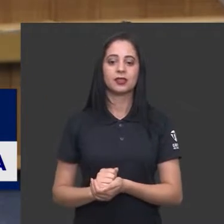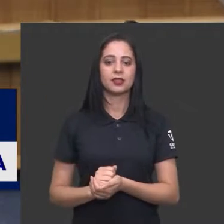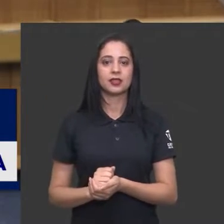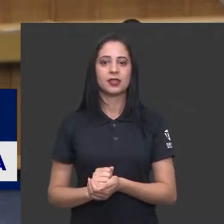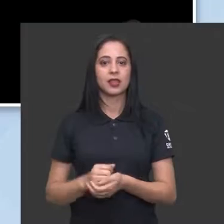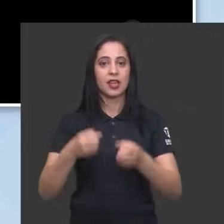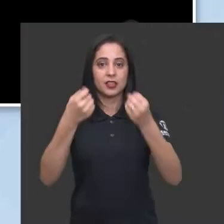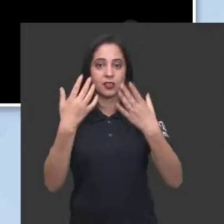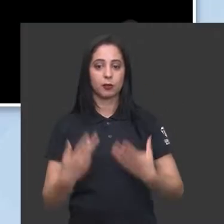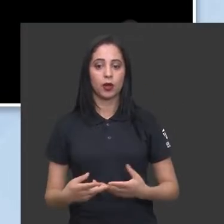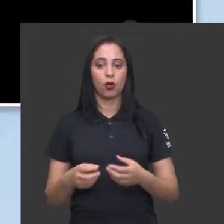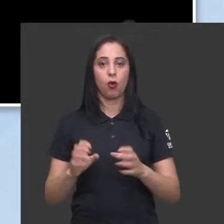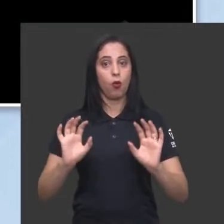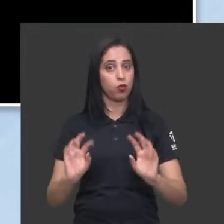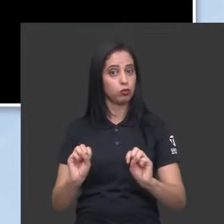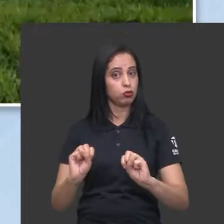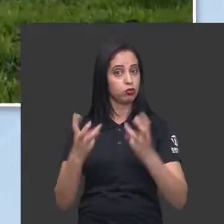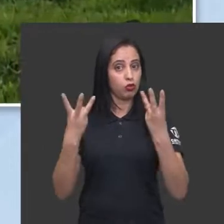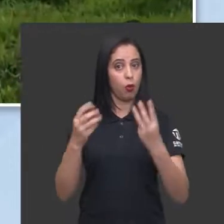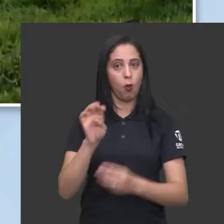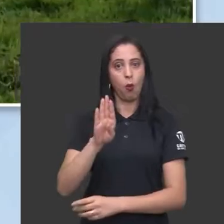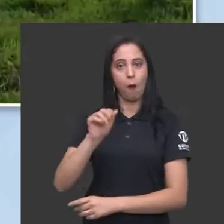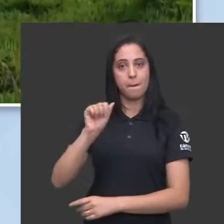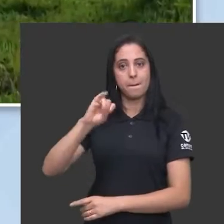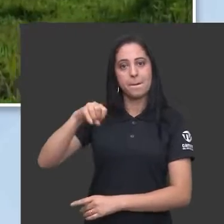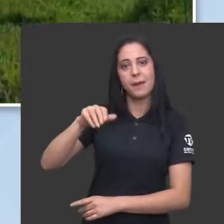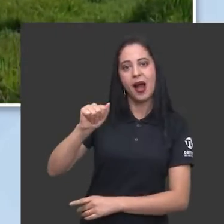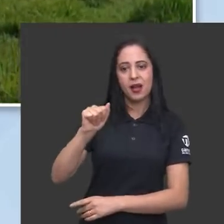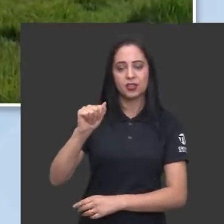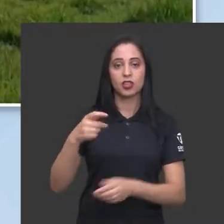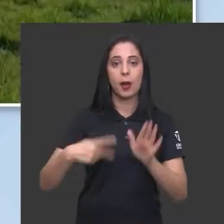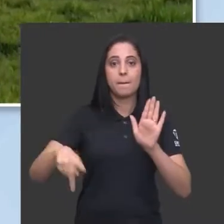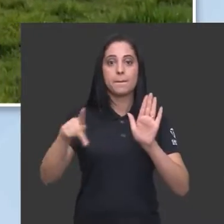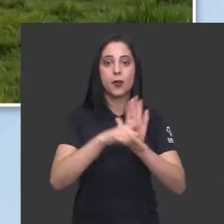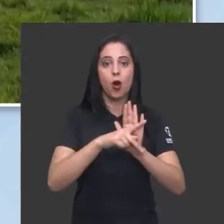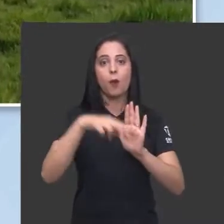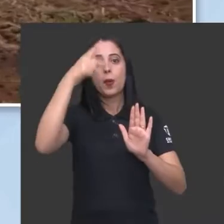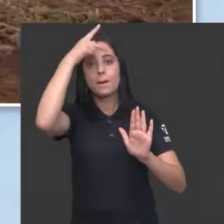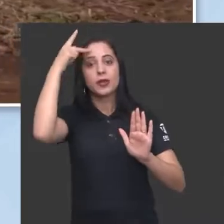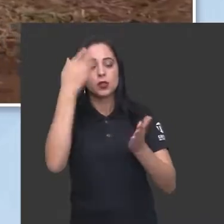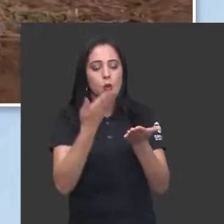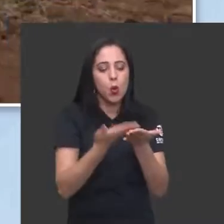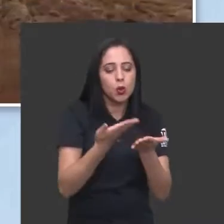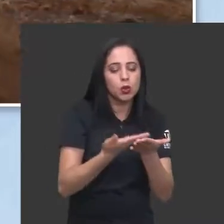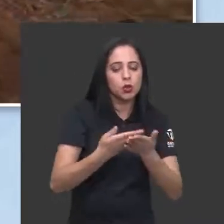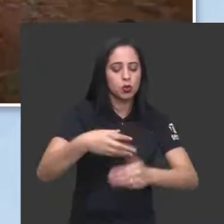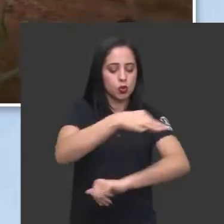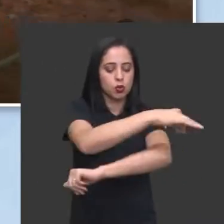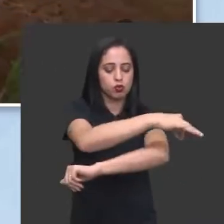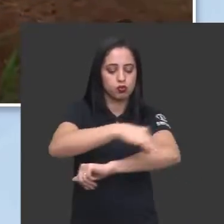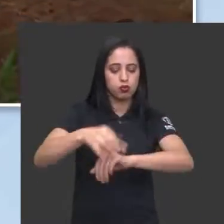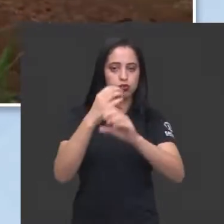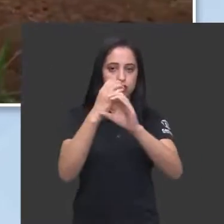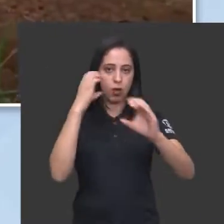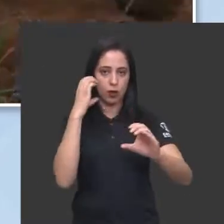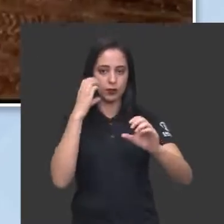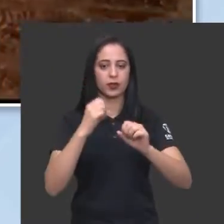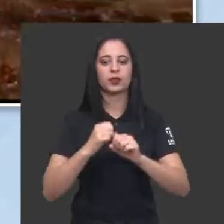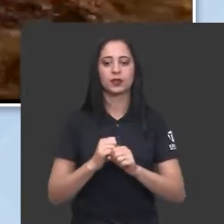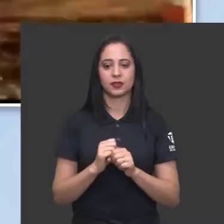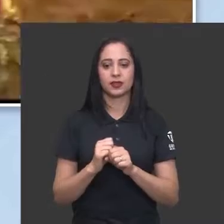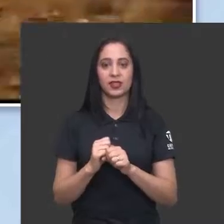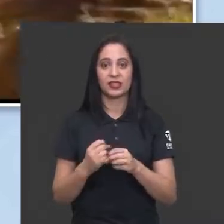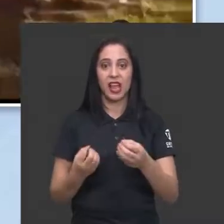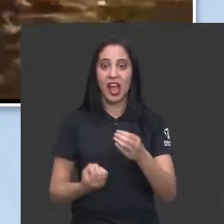comentou sobre o evento conhecido como Baja, que reúne diversos estudantes de engenharia com o objetivo de propor novas soluções